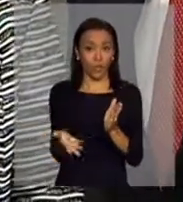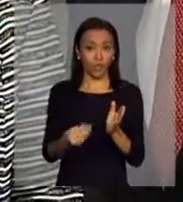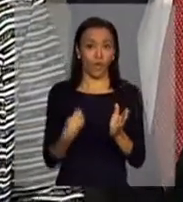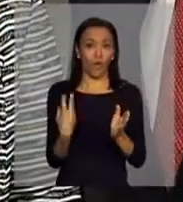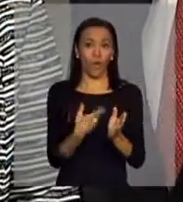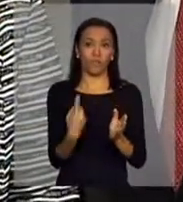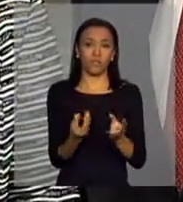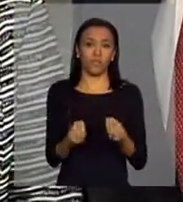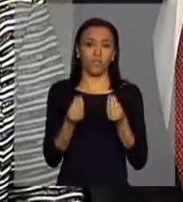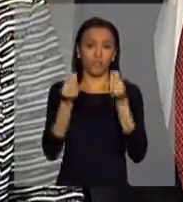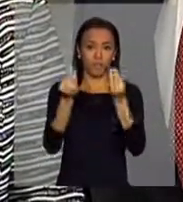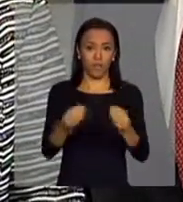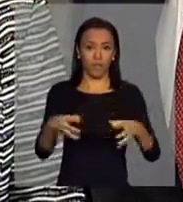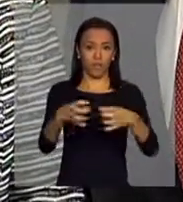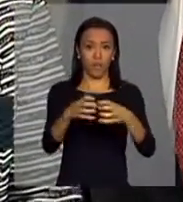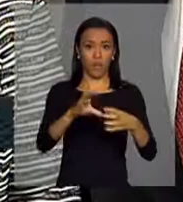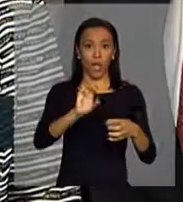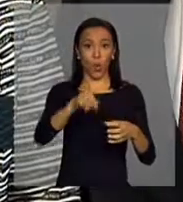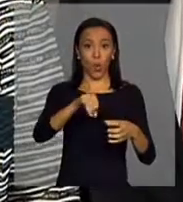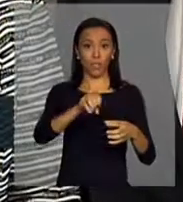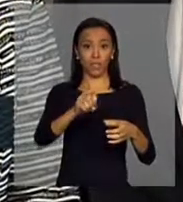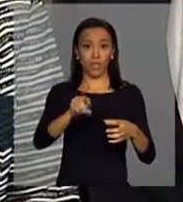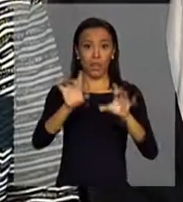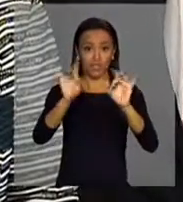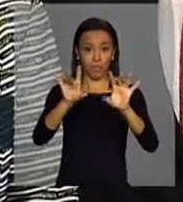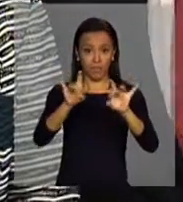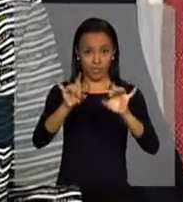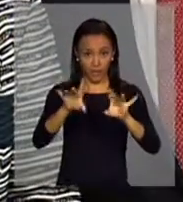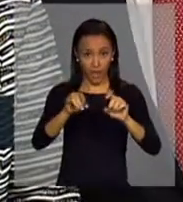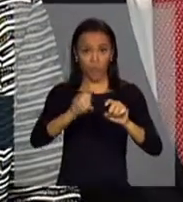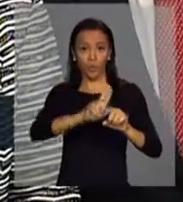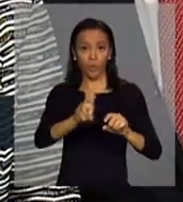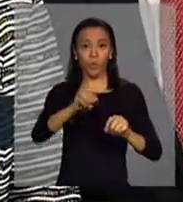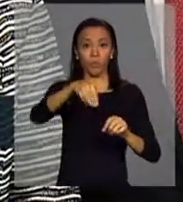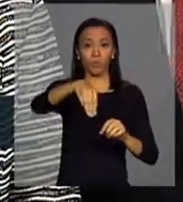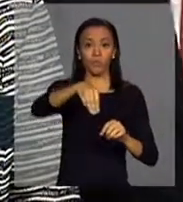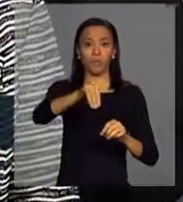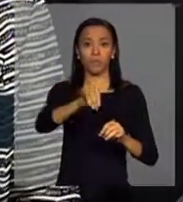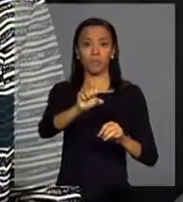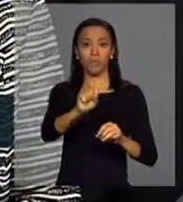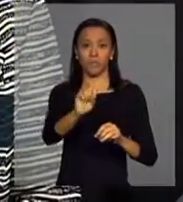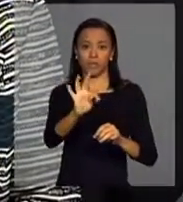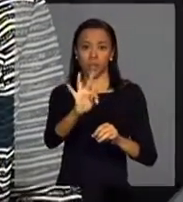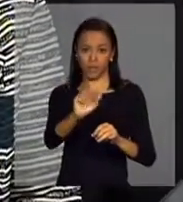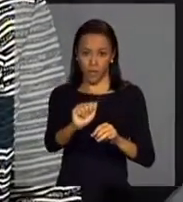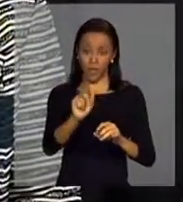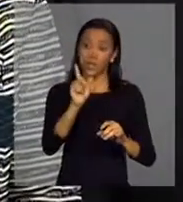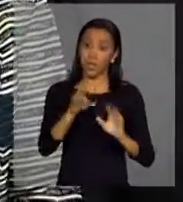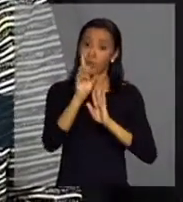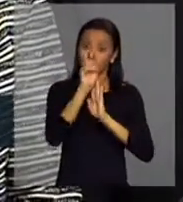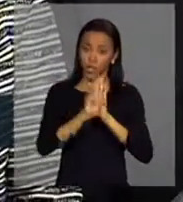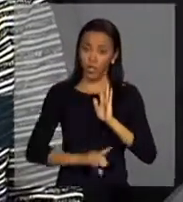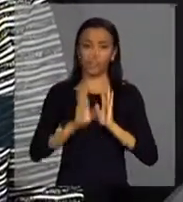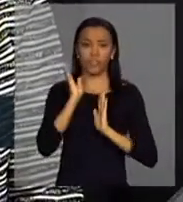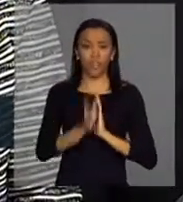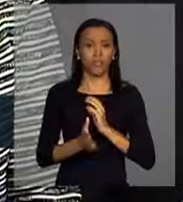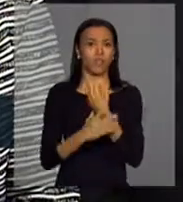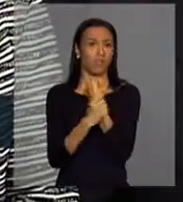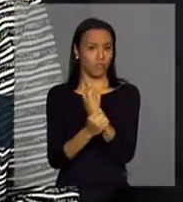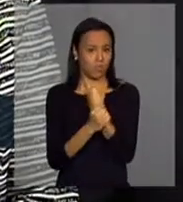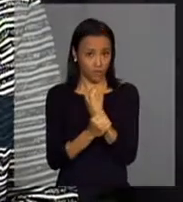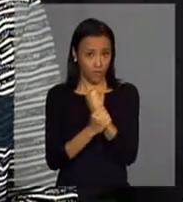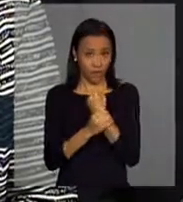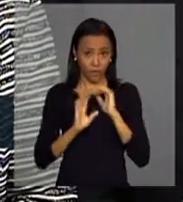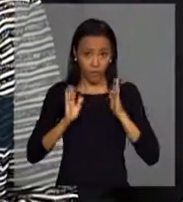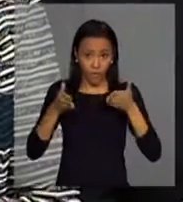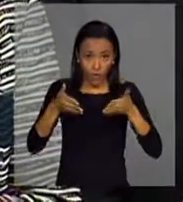à Comissão Especial do Congresso Nacional, à Comissão Mista. Queremos que os direitos que já estavam configurados em relação às